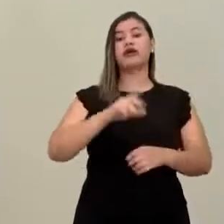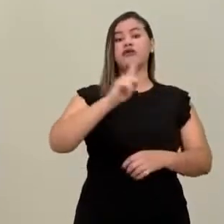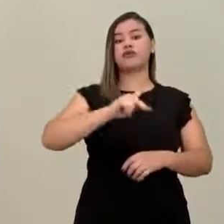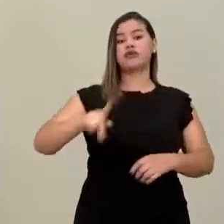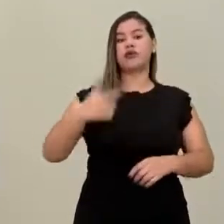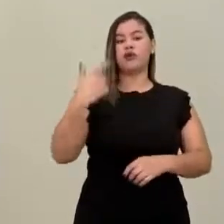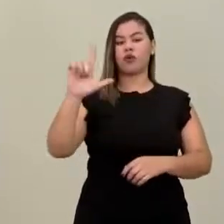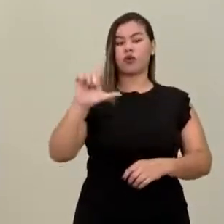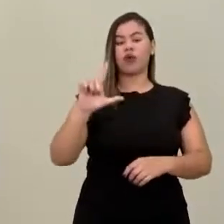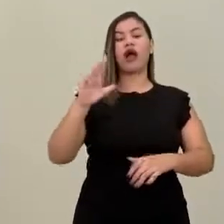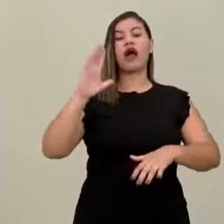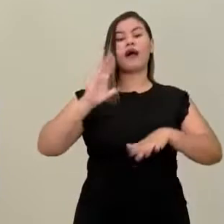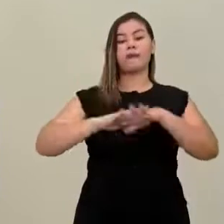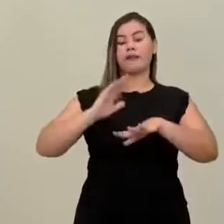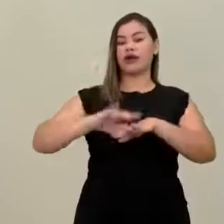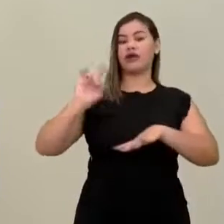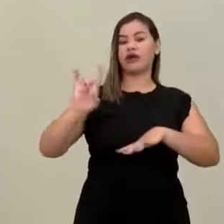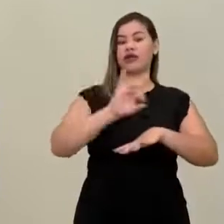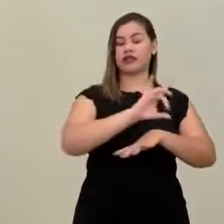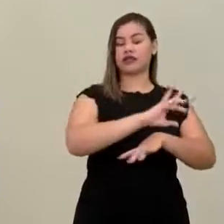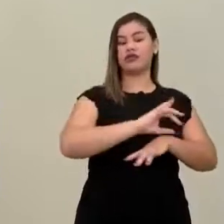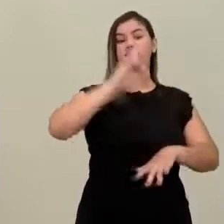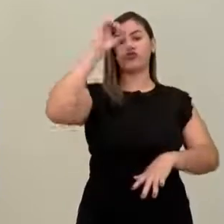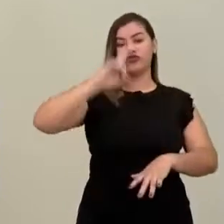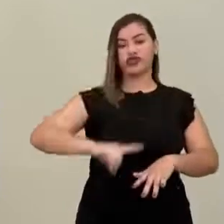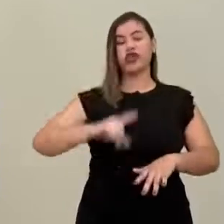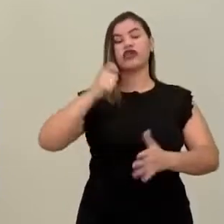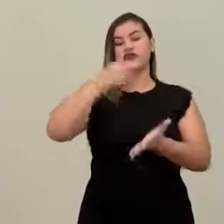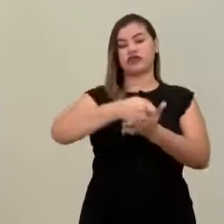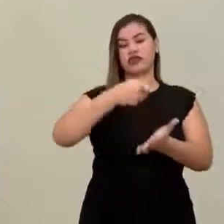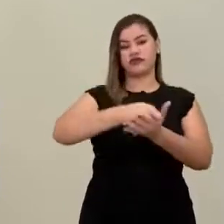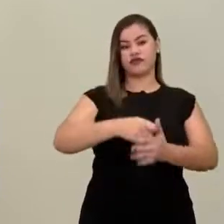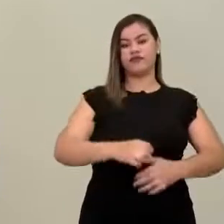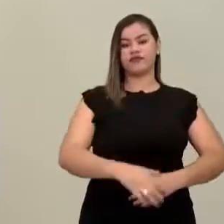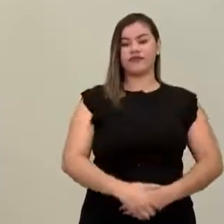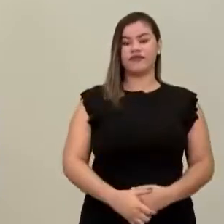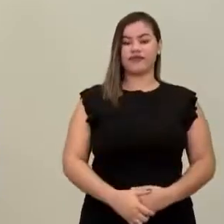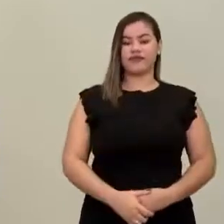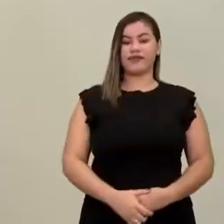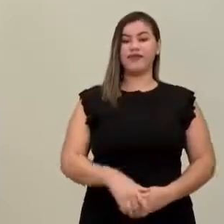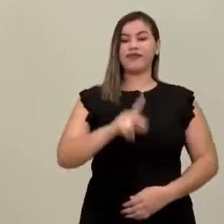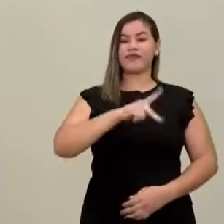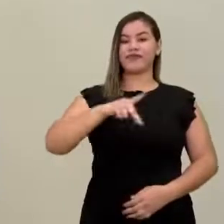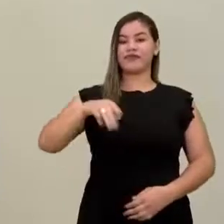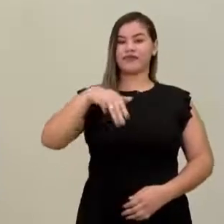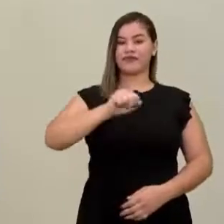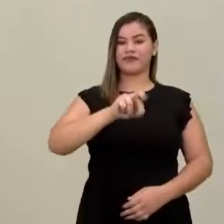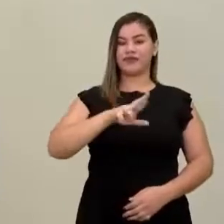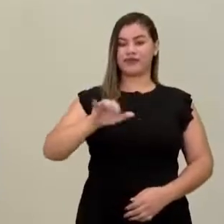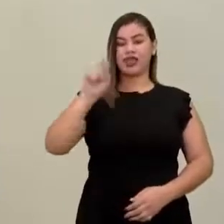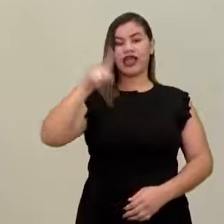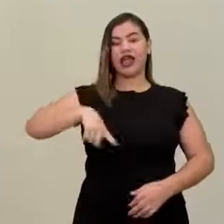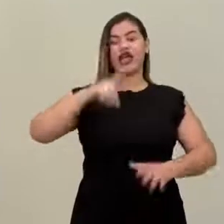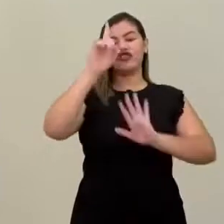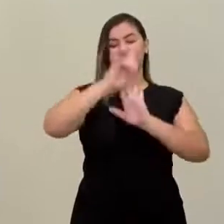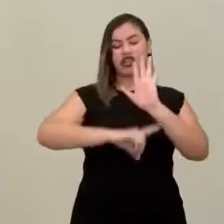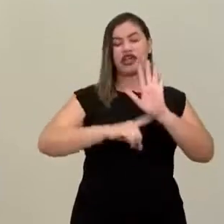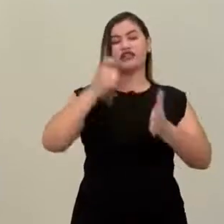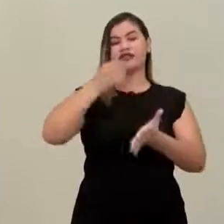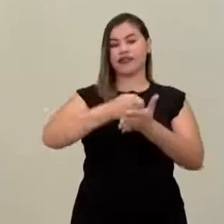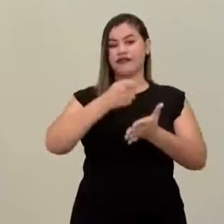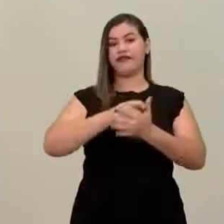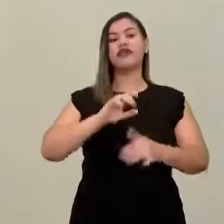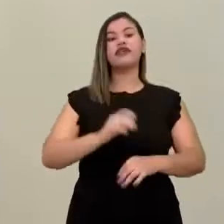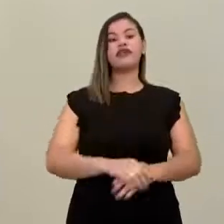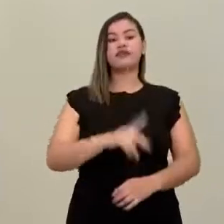cumprir com seus direitos e deveres humanos. Pro Márcia, ter direitos e deveres. A Pro